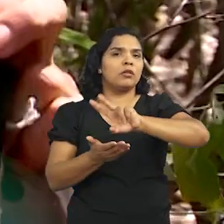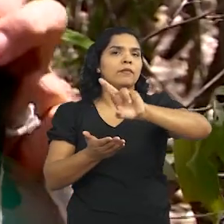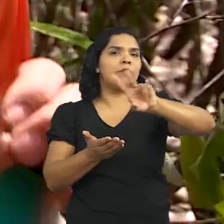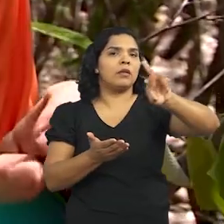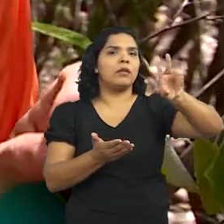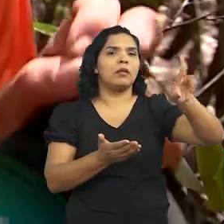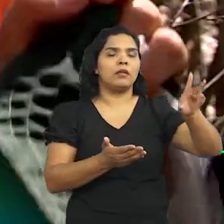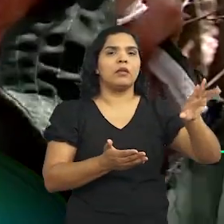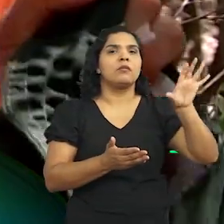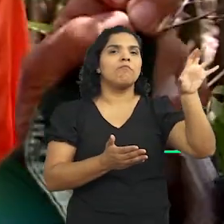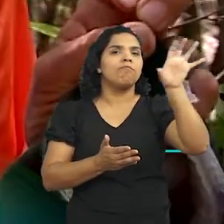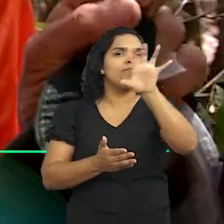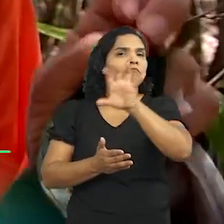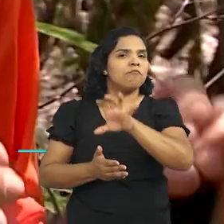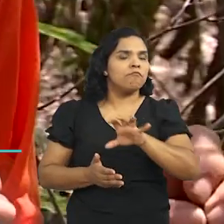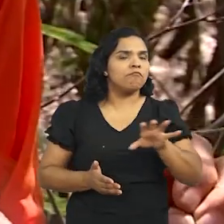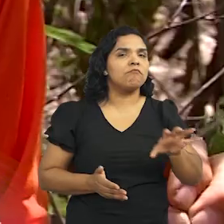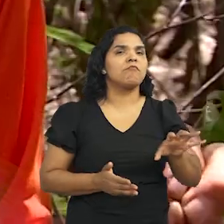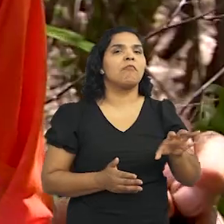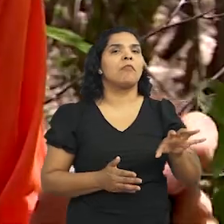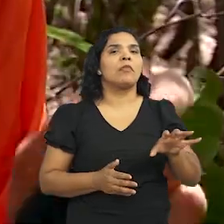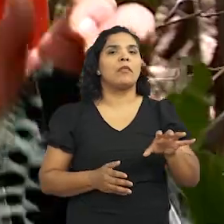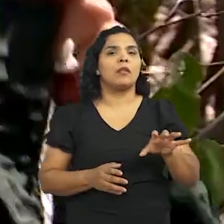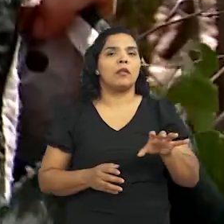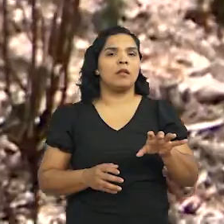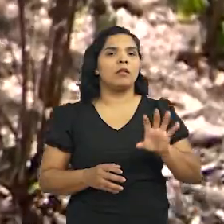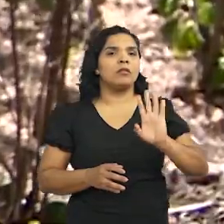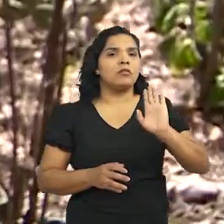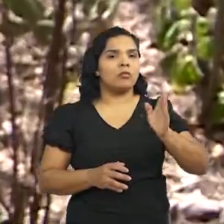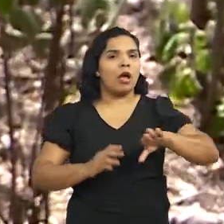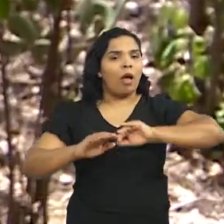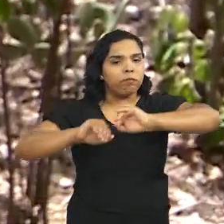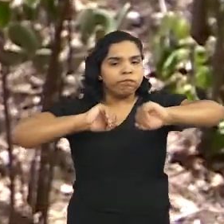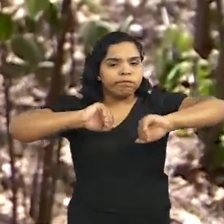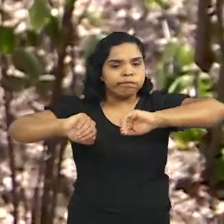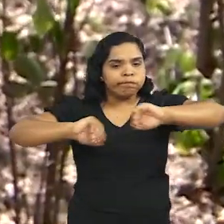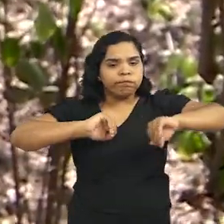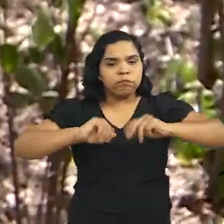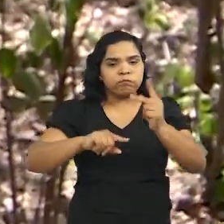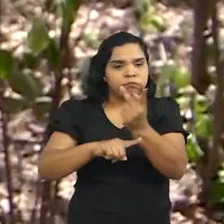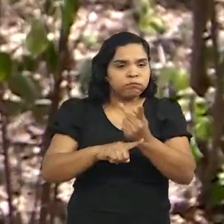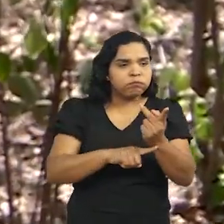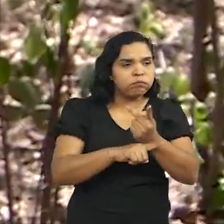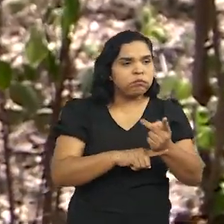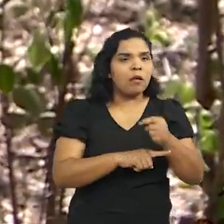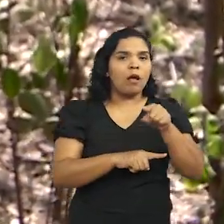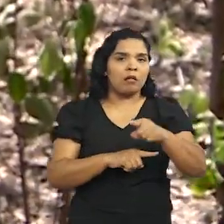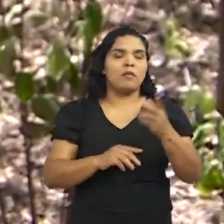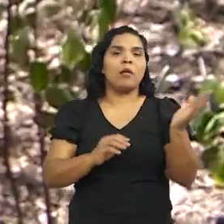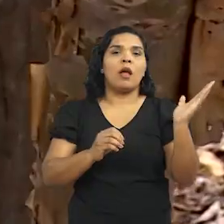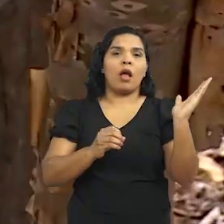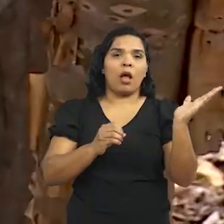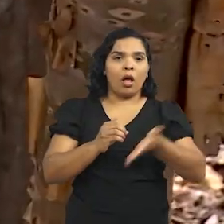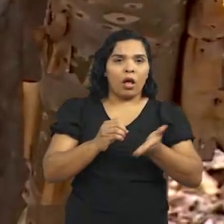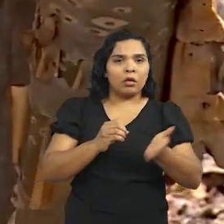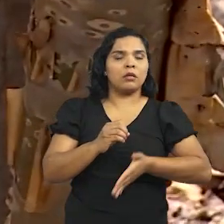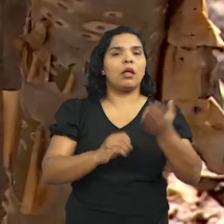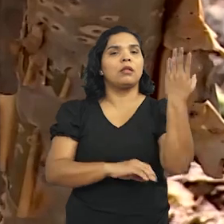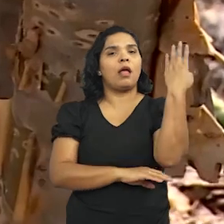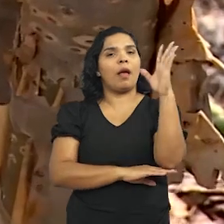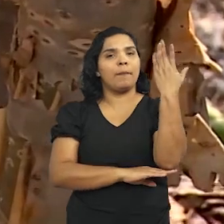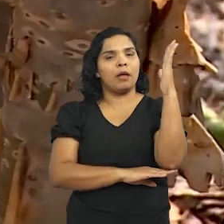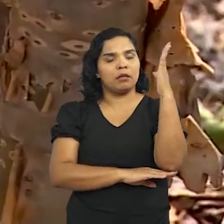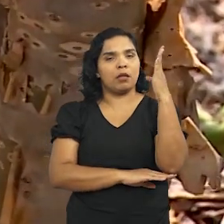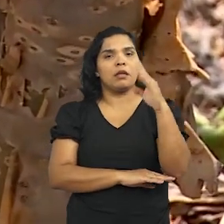em diferentes talhões de um plano de manejo, talhões que foram explorados. Vocês veem que aqui já foi